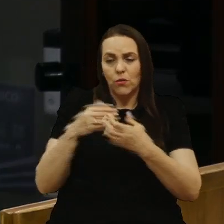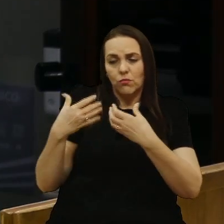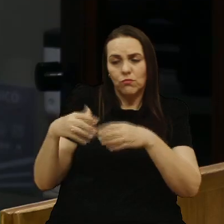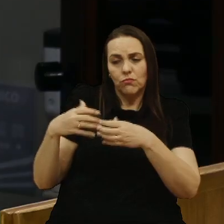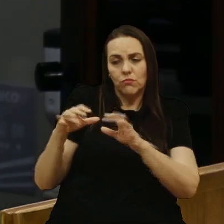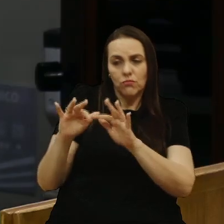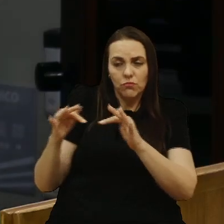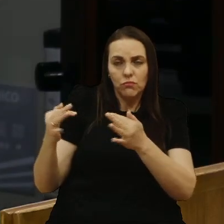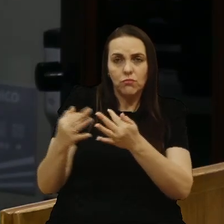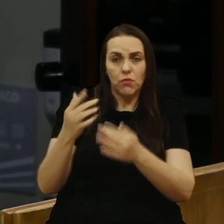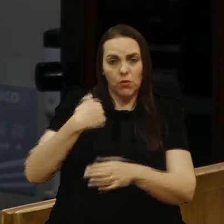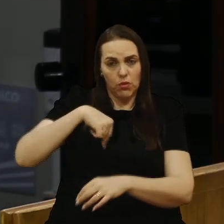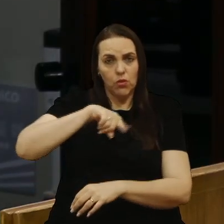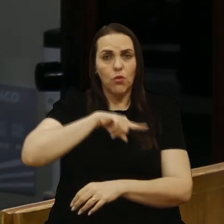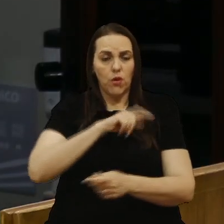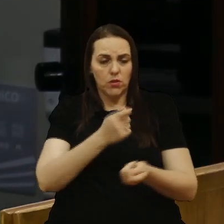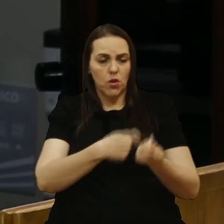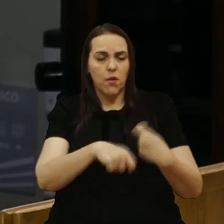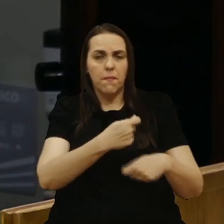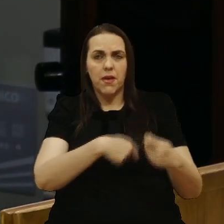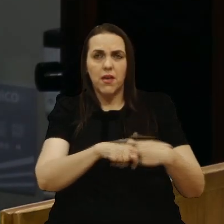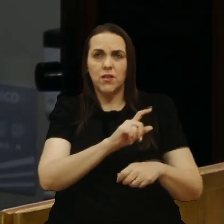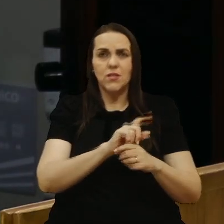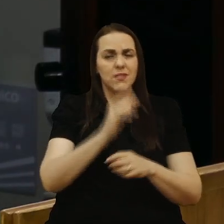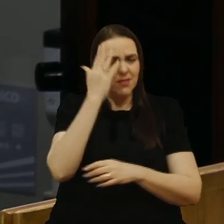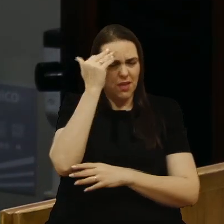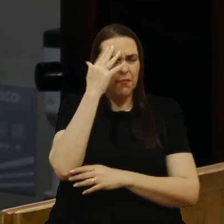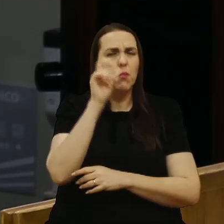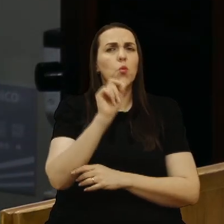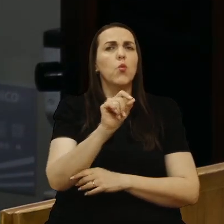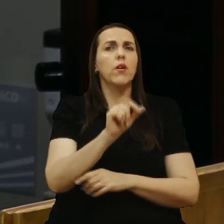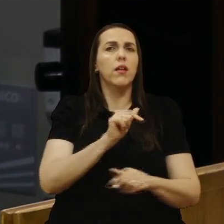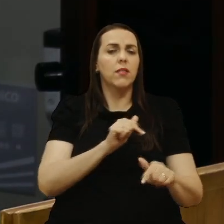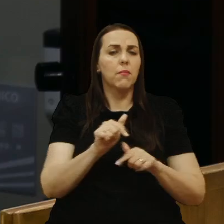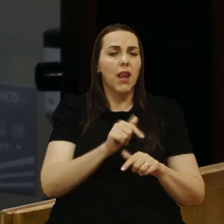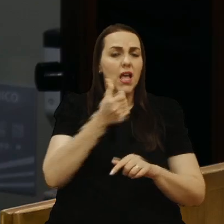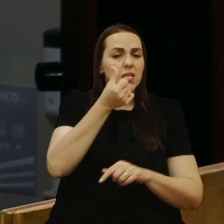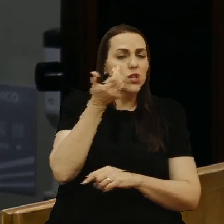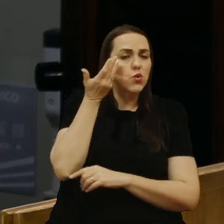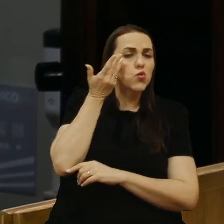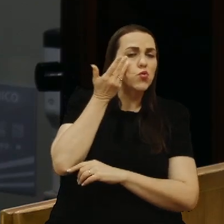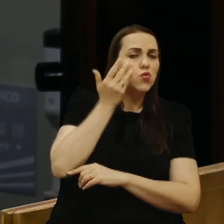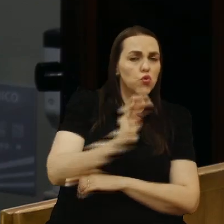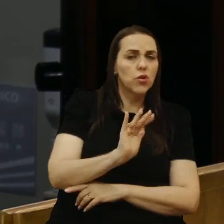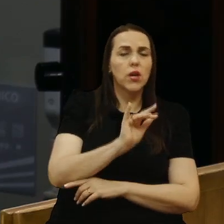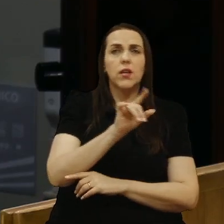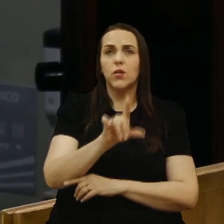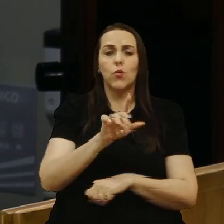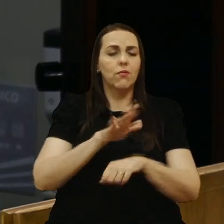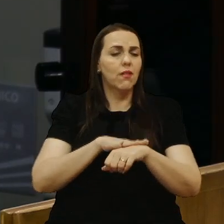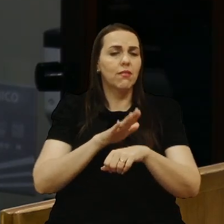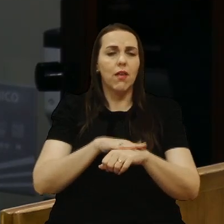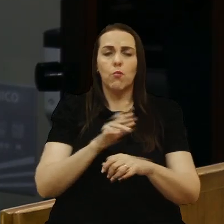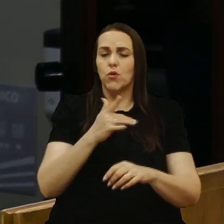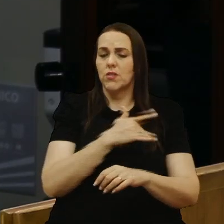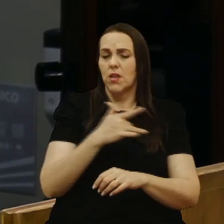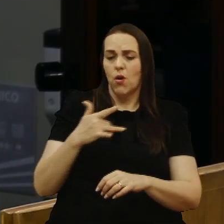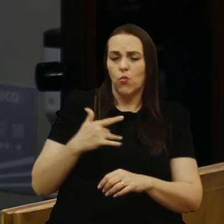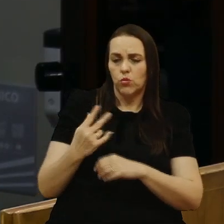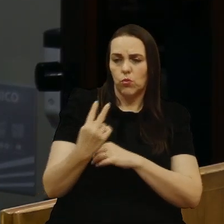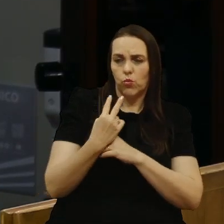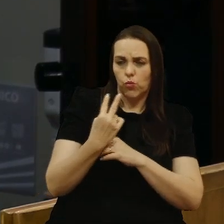Nós, comerciários, por exemplo, sabemos bem o que é trabalhar 6 dias seguidos, sem tempo para cuidar da saúde, estudar